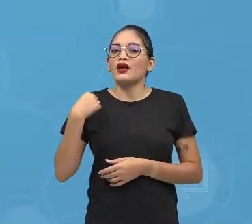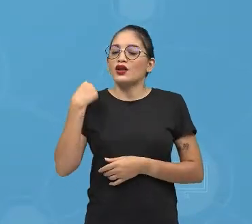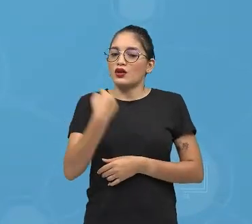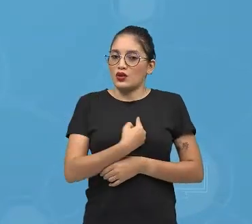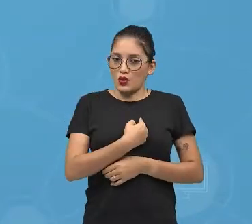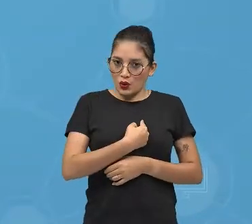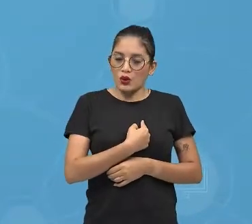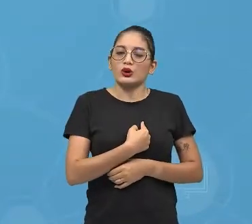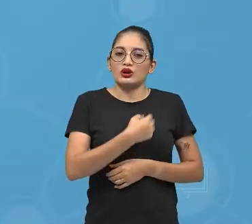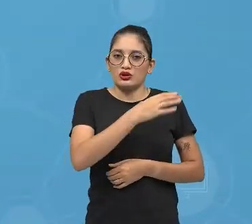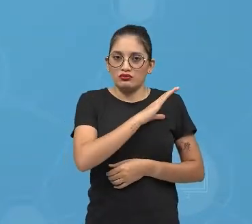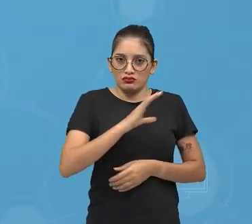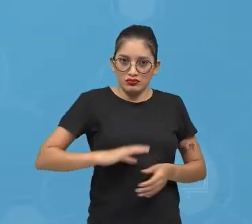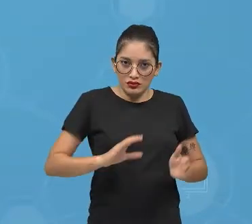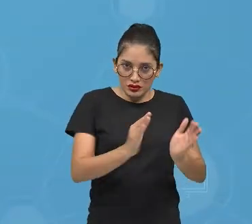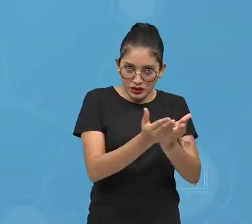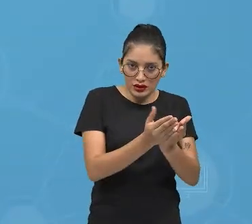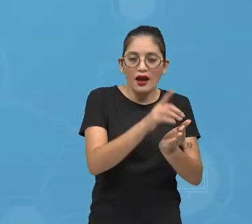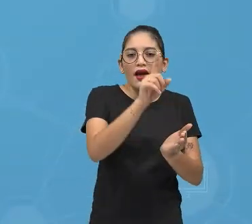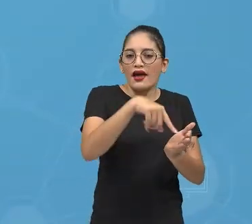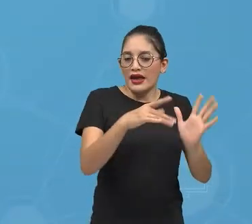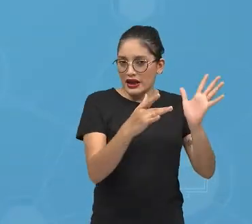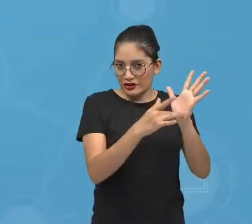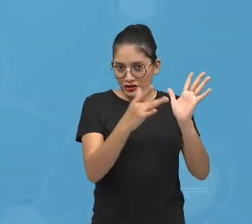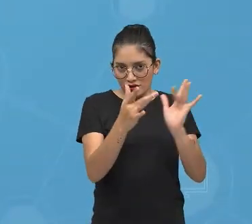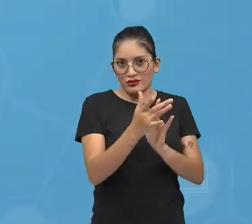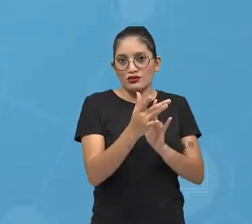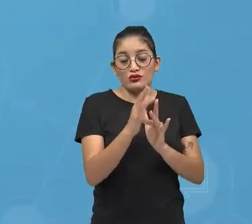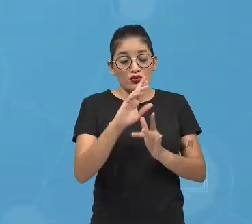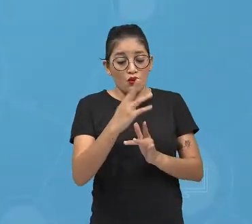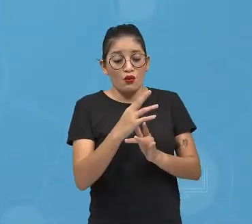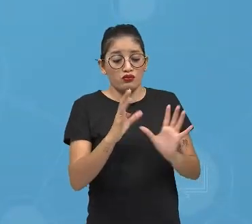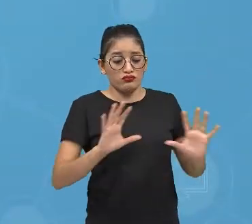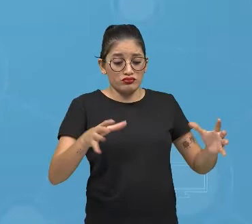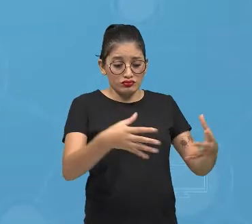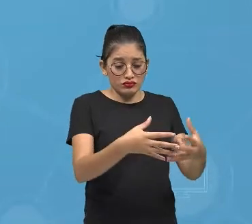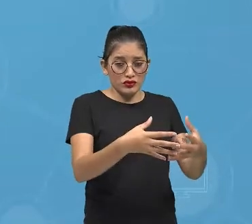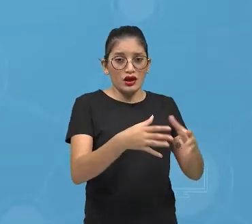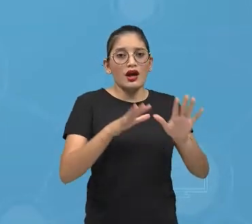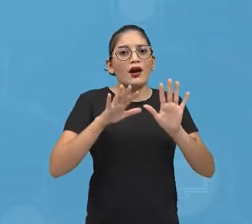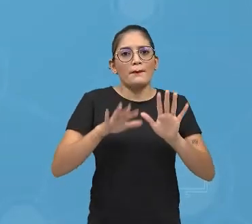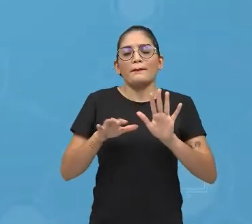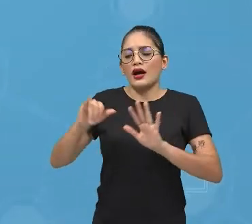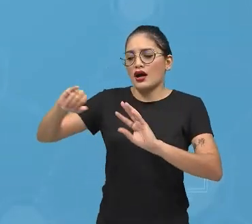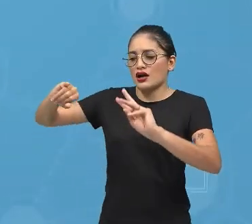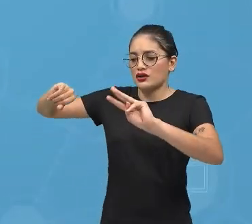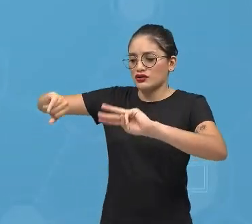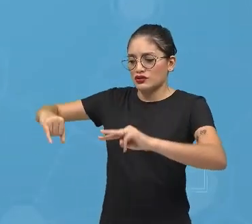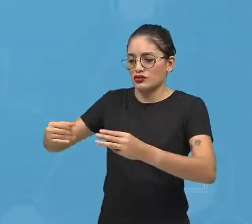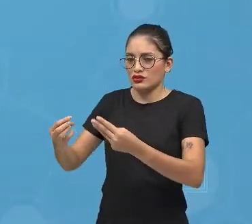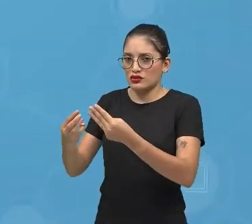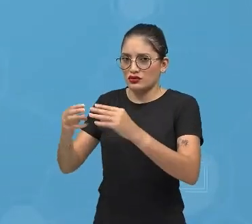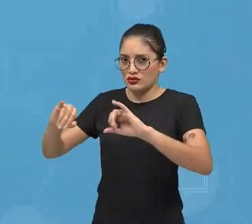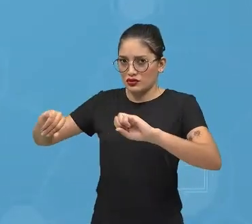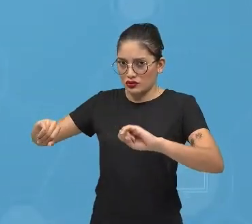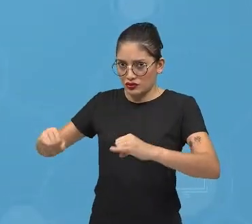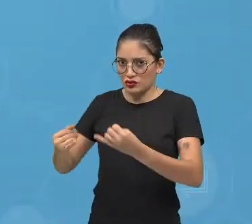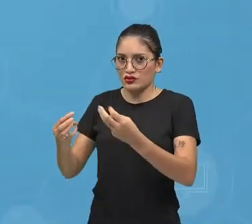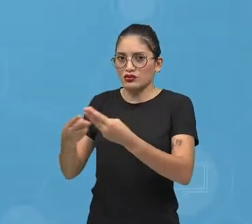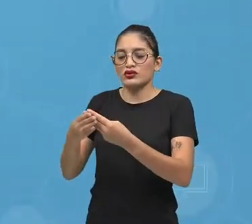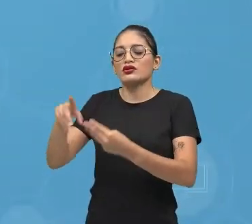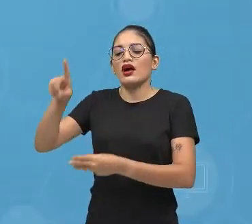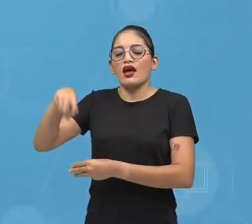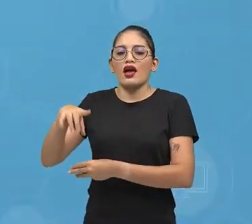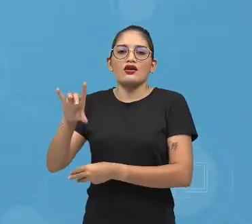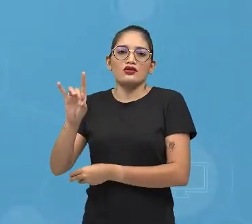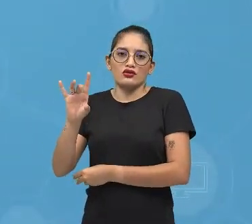cristãos o Messias foi Jesus, ou para os cristãos, mas para os judeus Jesus foi